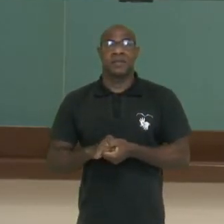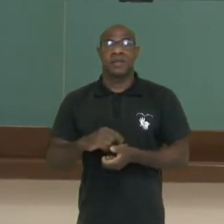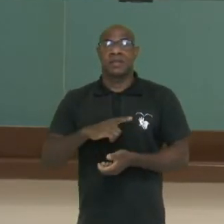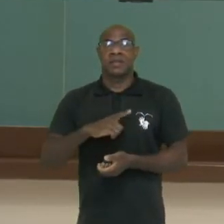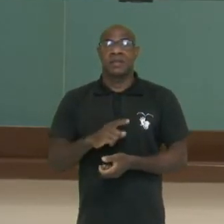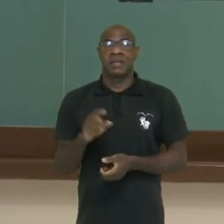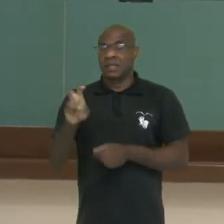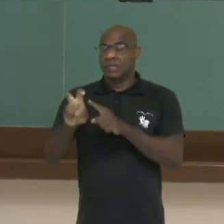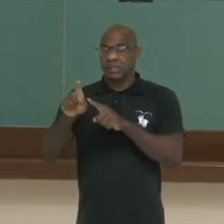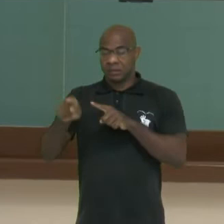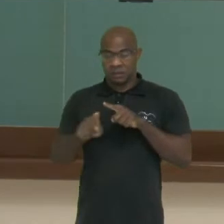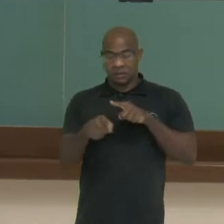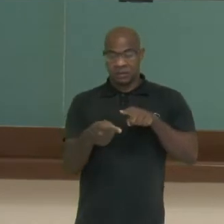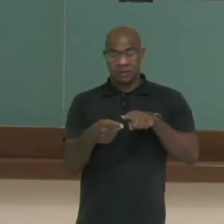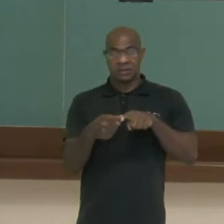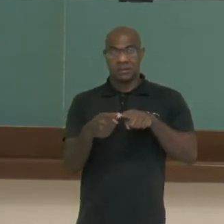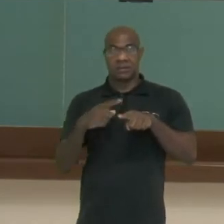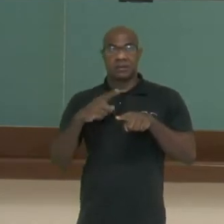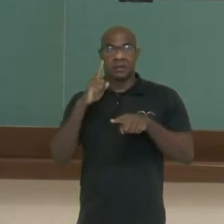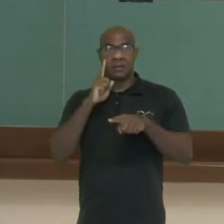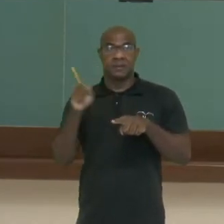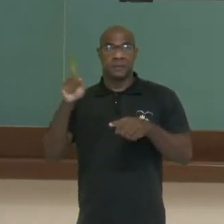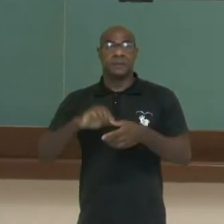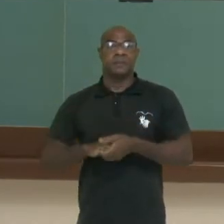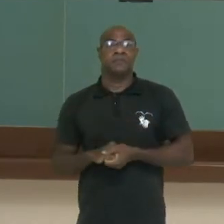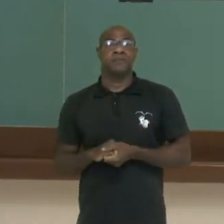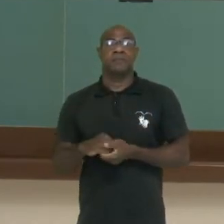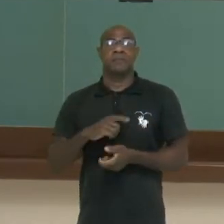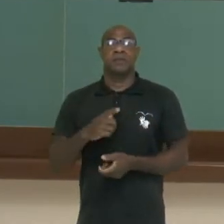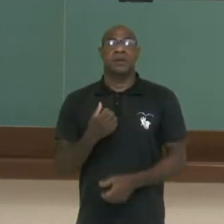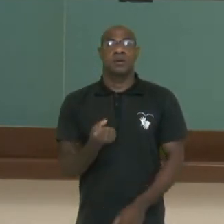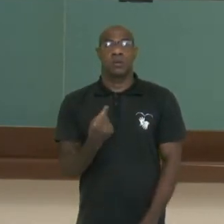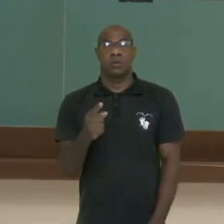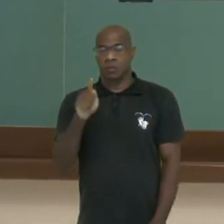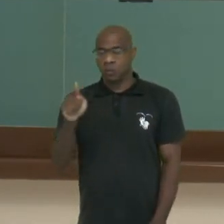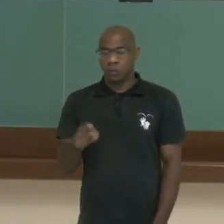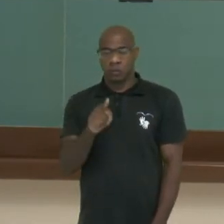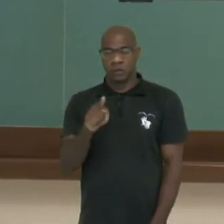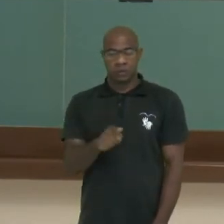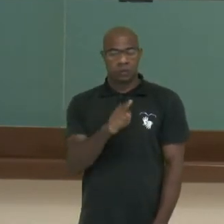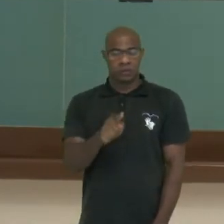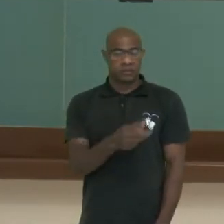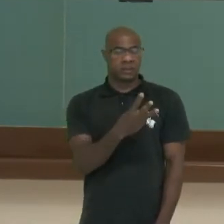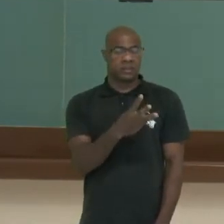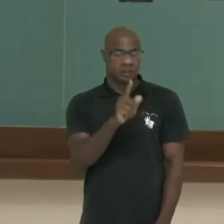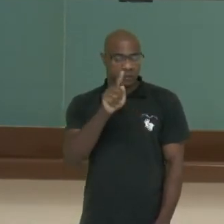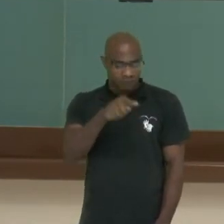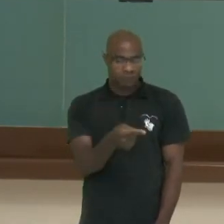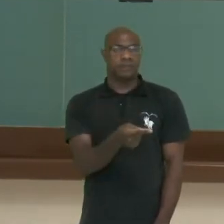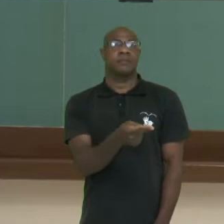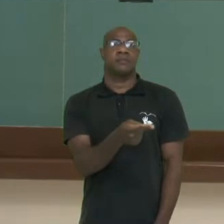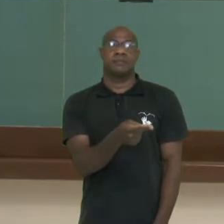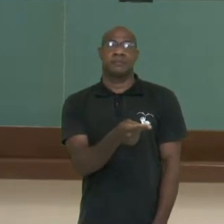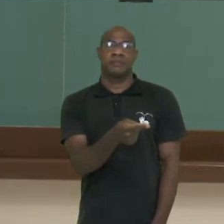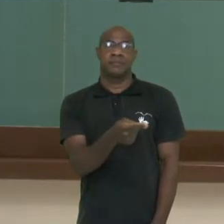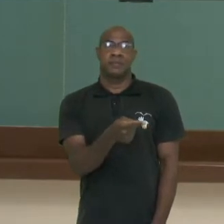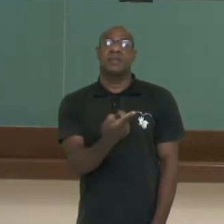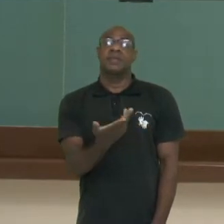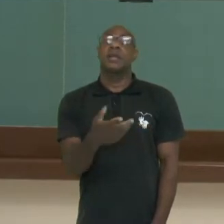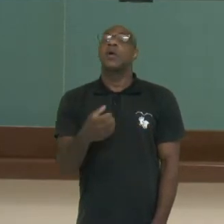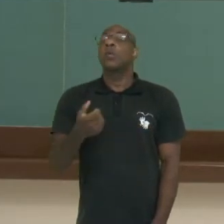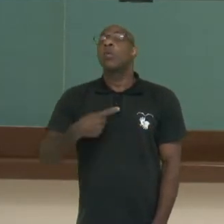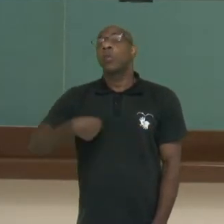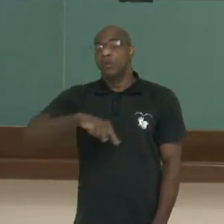tenho 5, olha lá, bastante atenção, hein? Então, eu venho aqui e volto 1, 2, 3 casinhas decimais. Então, é isso. Quando a gente